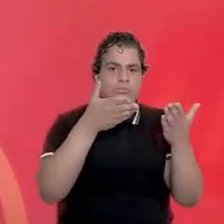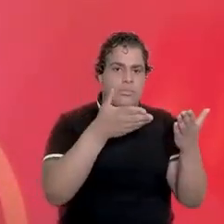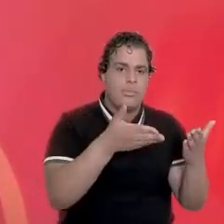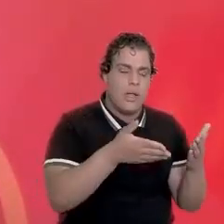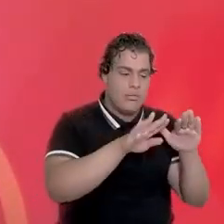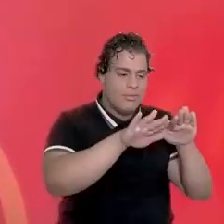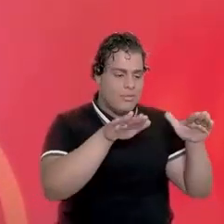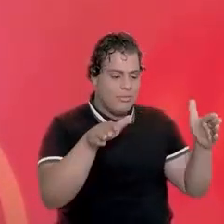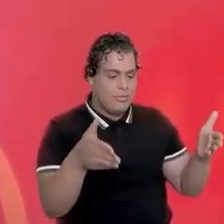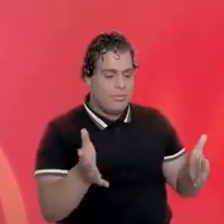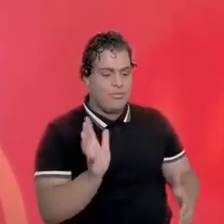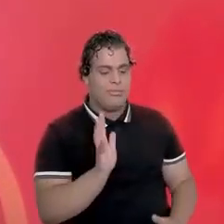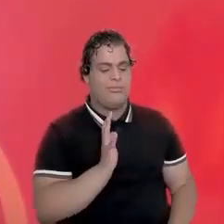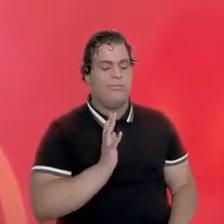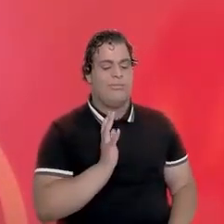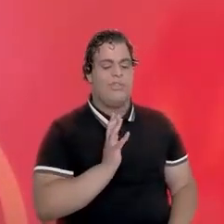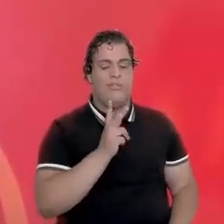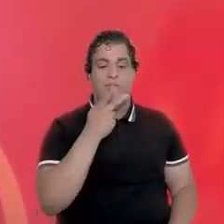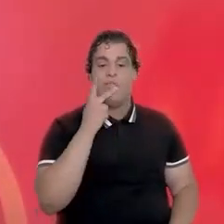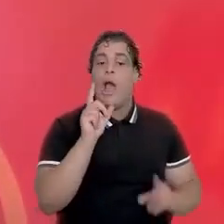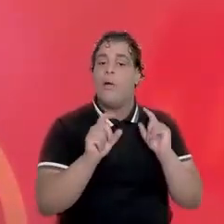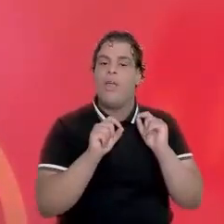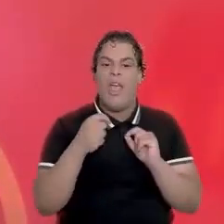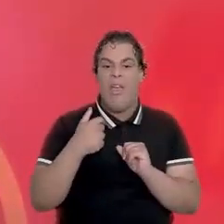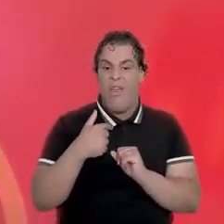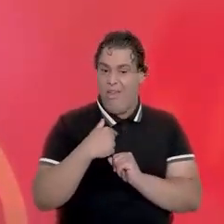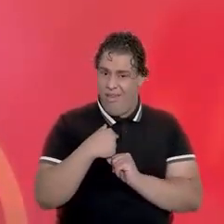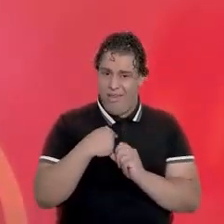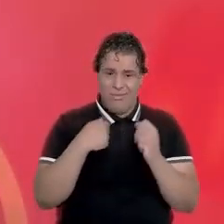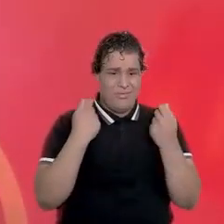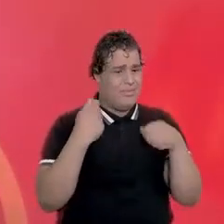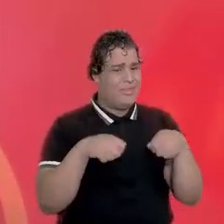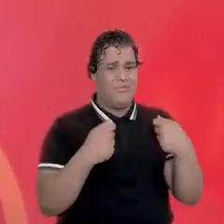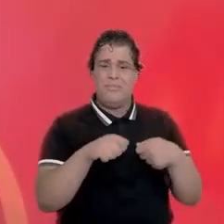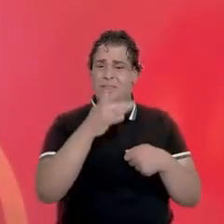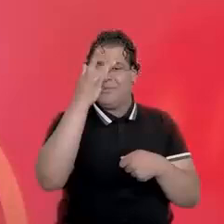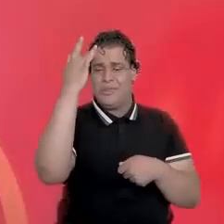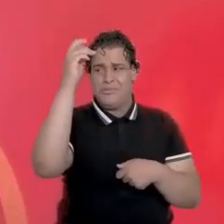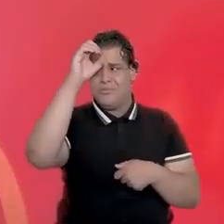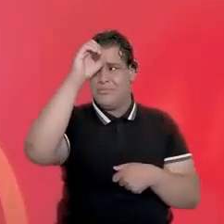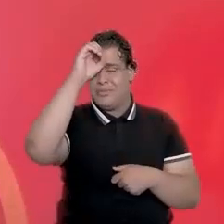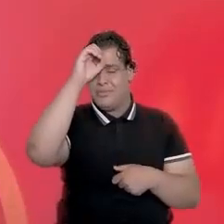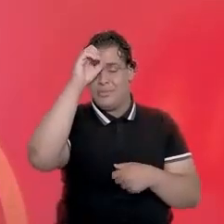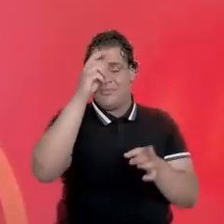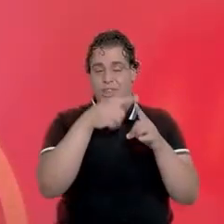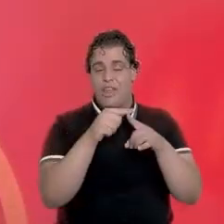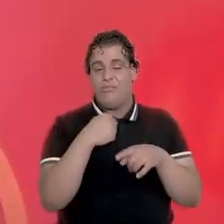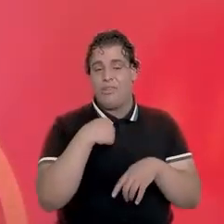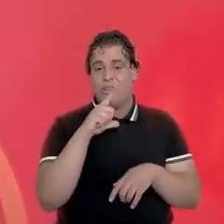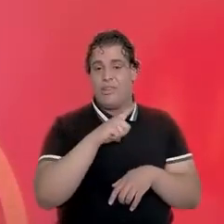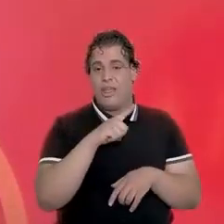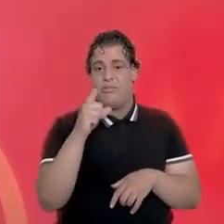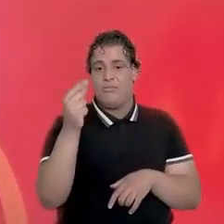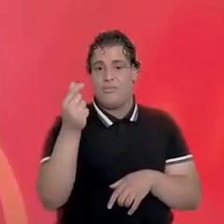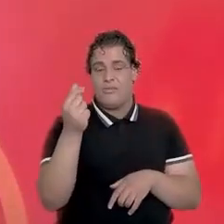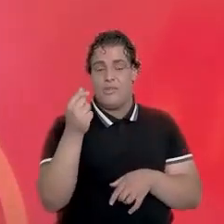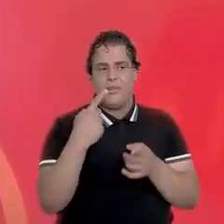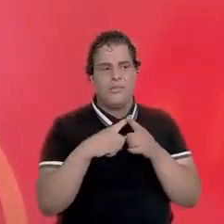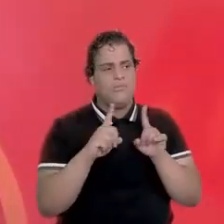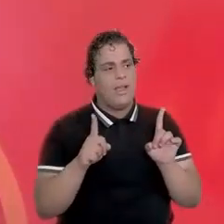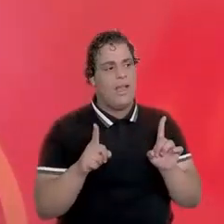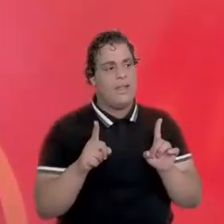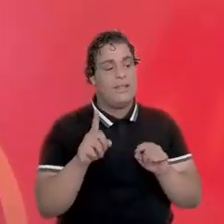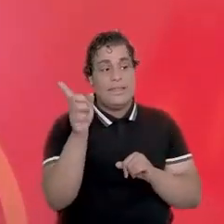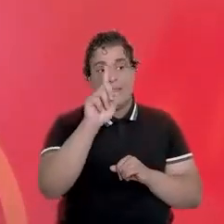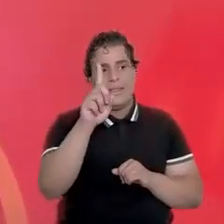fala assim, eu não preciso de ninguém, porque eu tenho dinheiro. Mas ele não